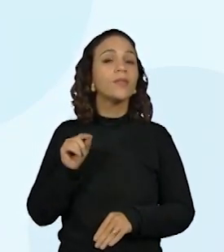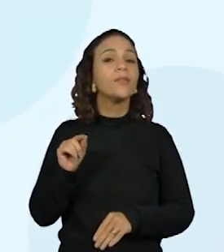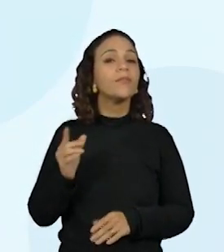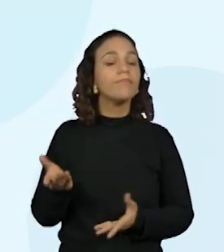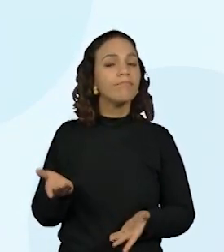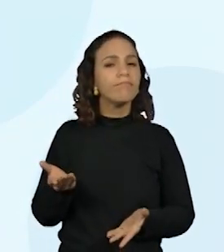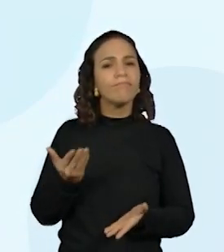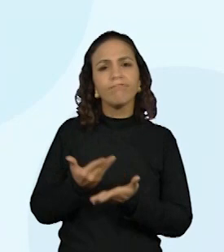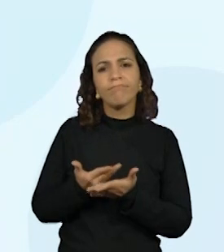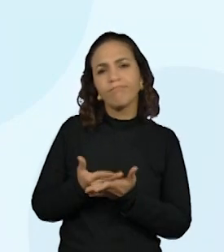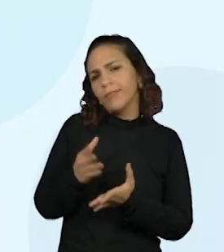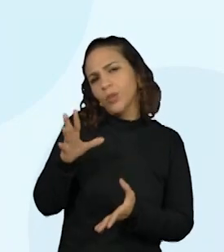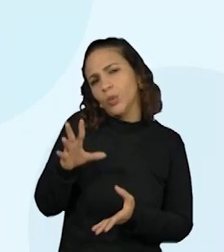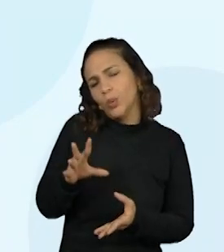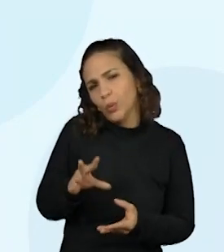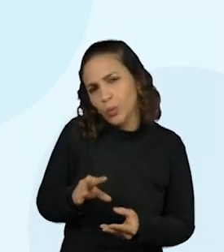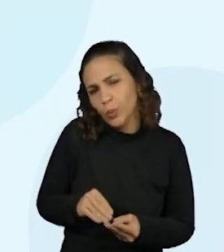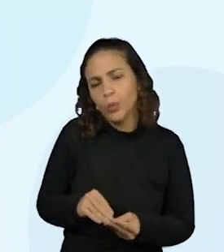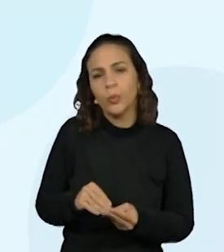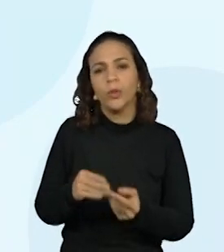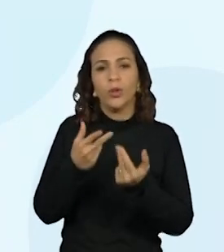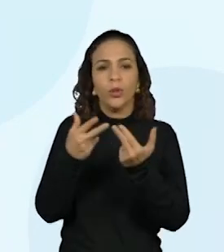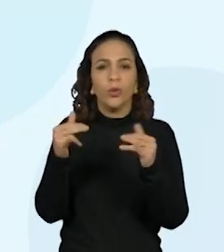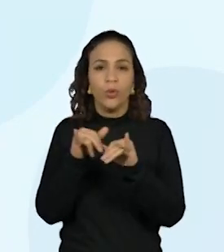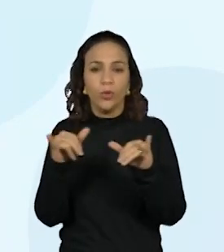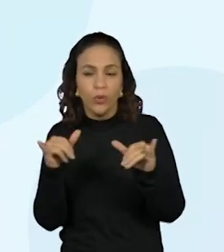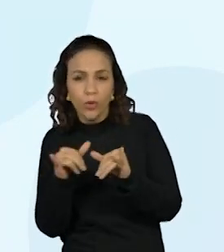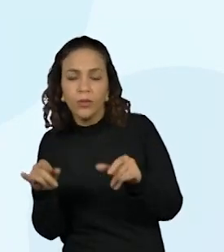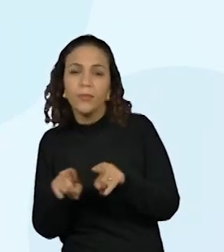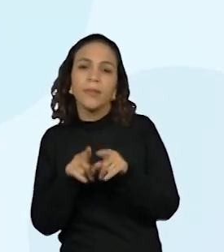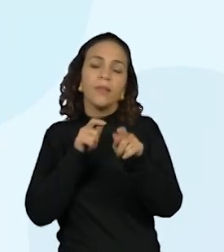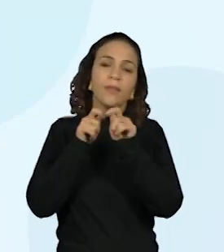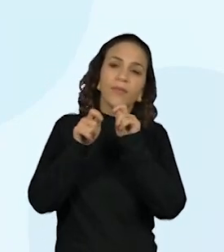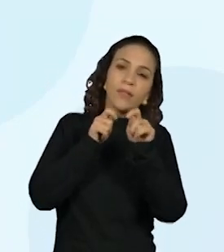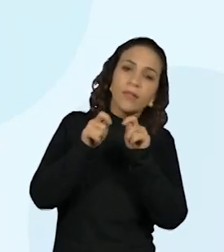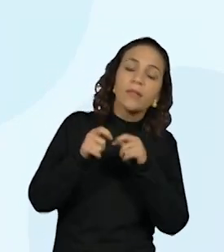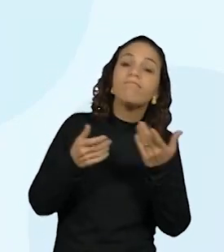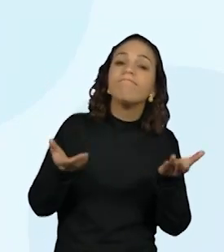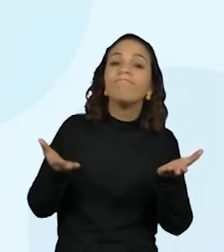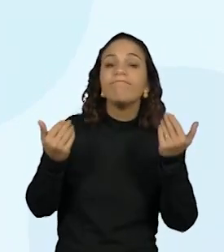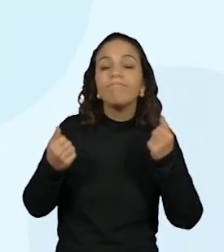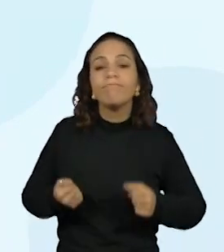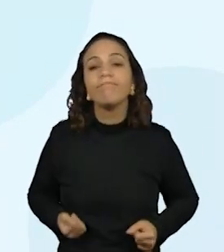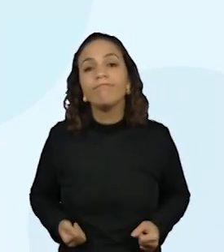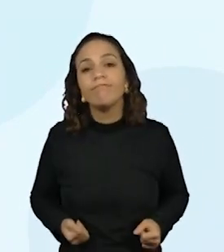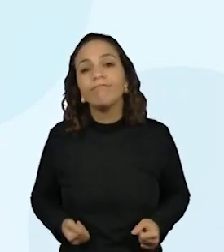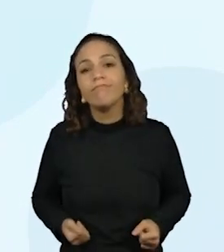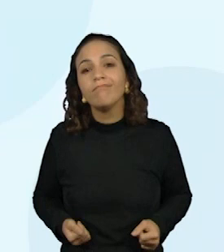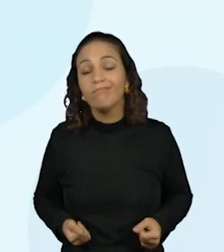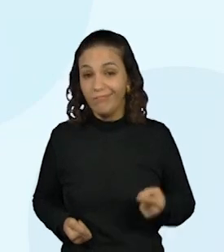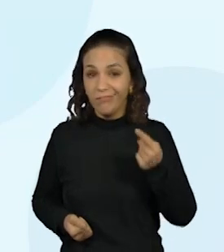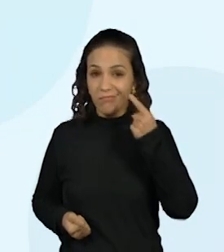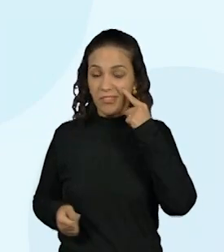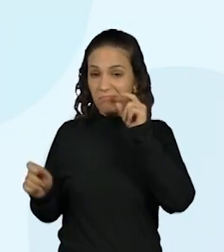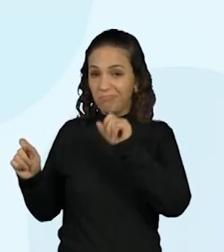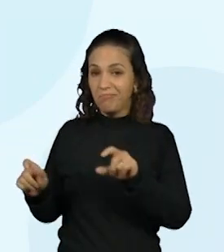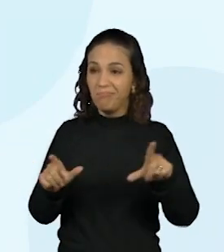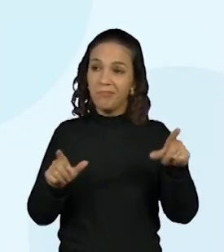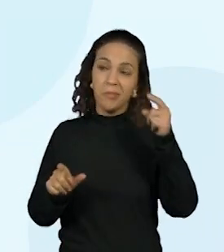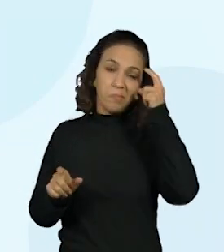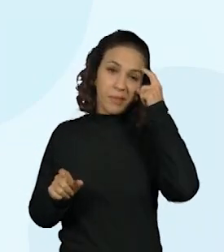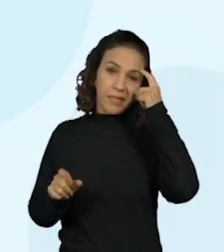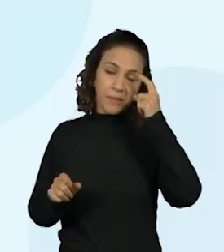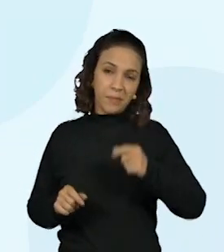breve estudo sobre notícia e entrevista, estudantes. Vamos para a tela seguinte pensar